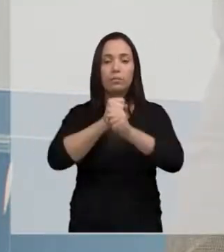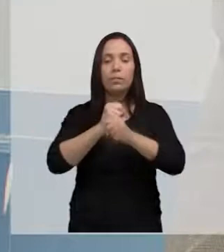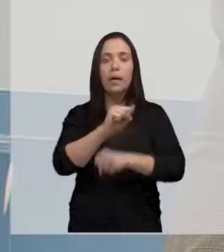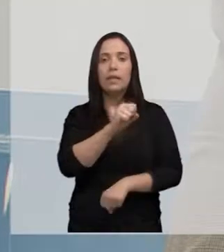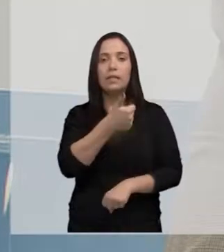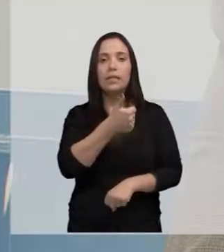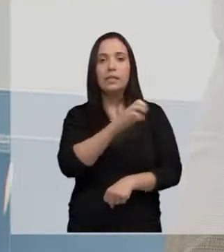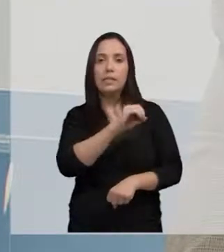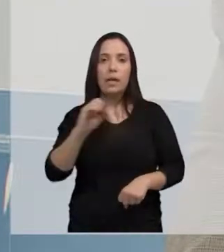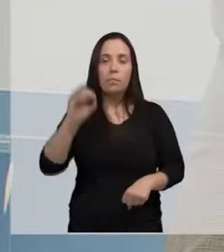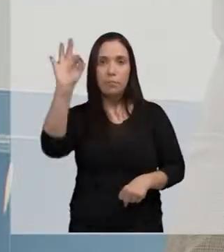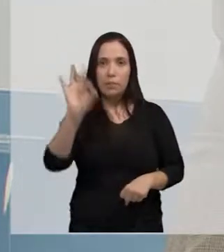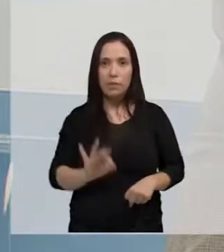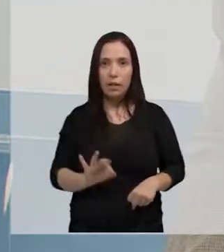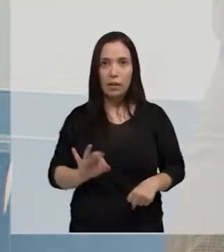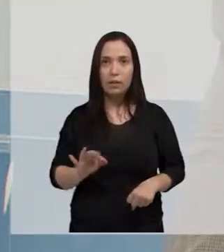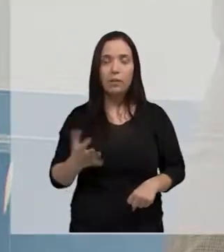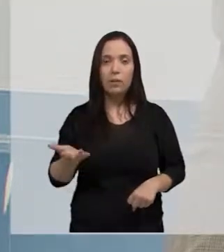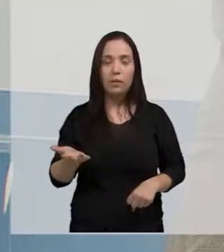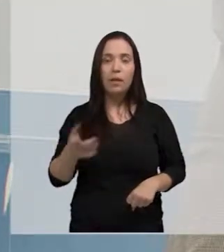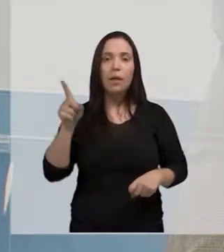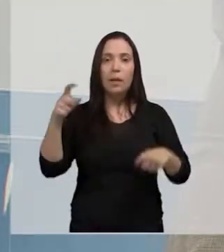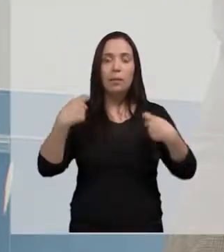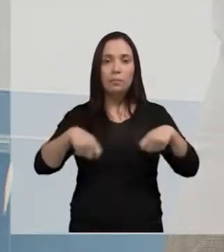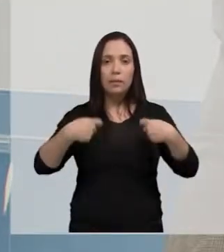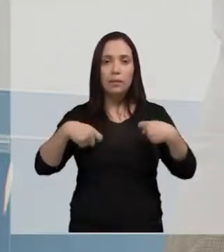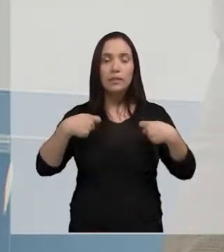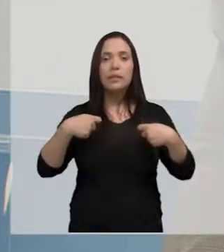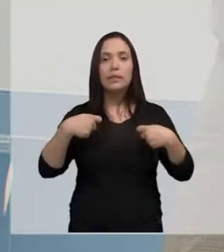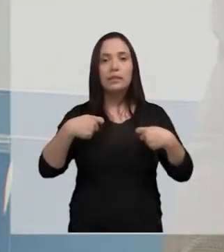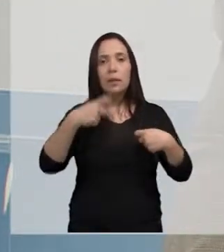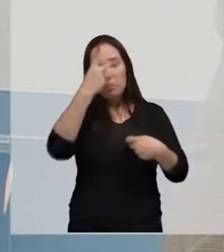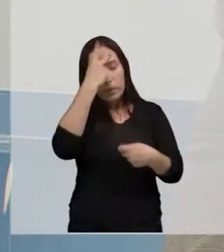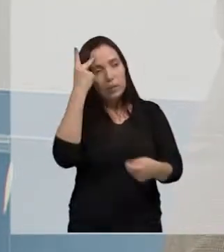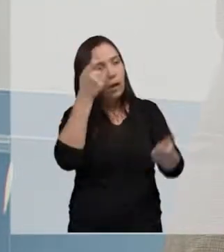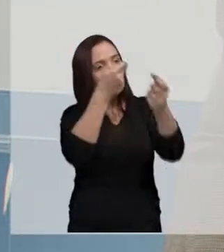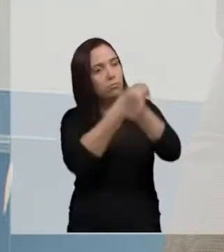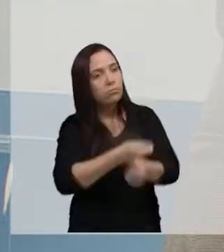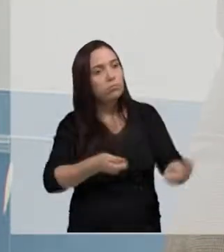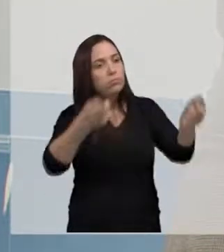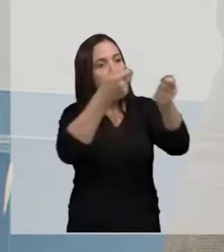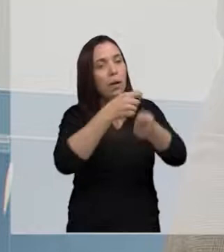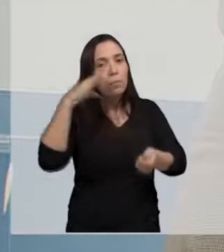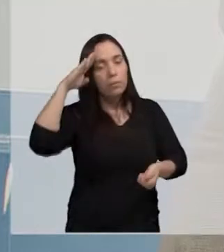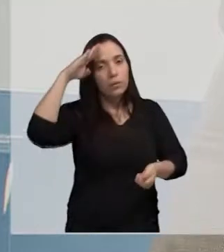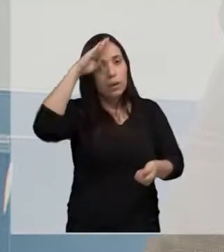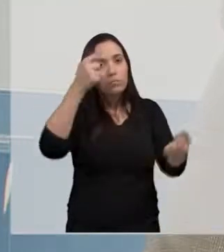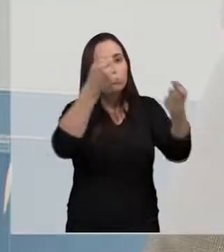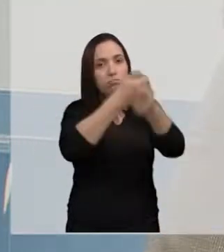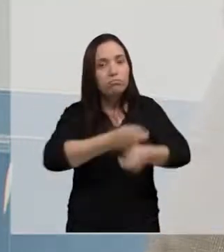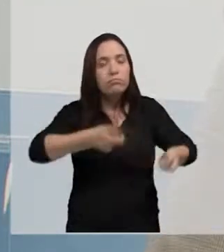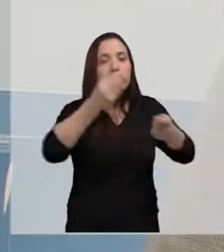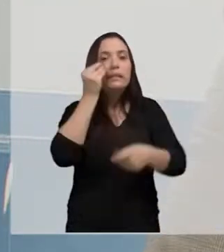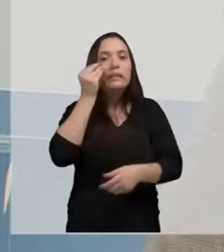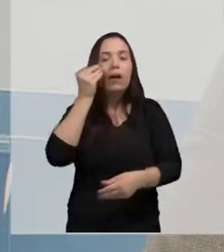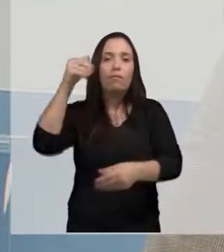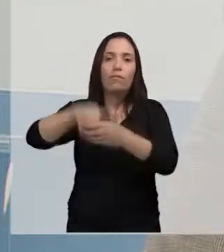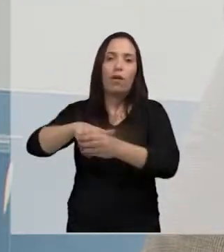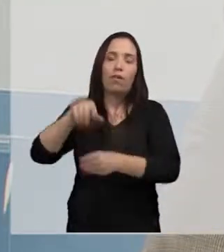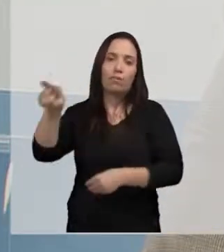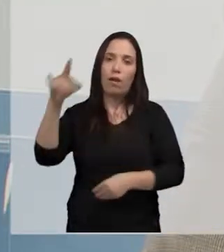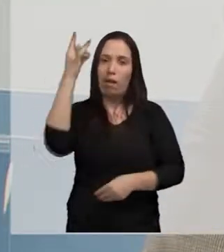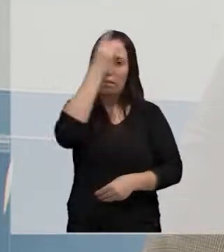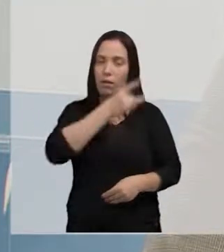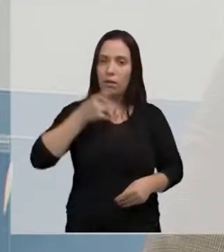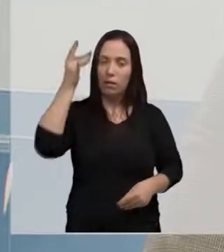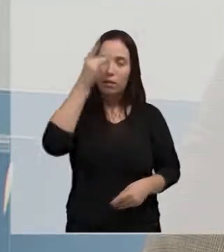entendeu? Então, ele precisa tirar 8 milhões de votos e mais um. Isso em 16 dias. E se a gente for fazer uma avaliação do